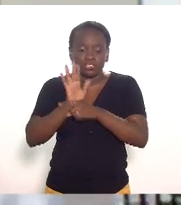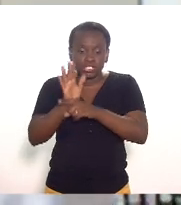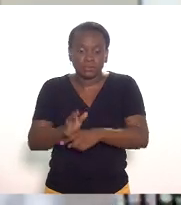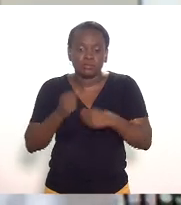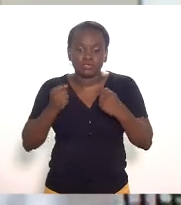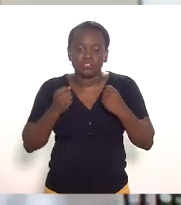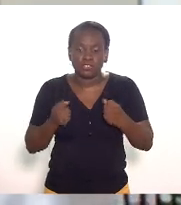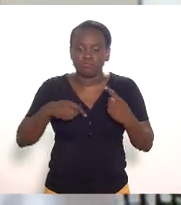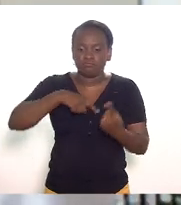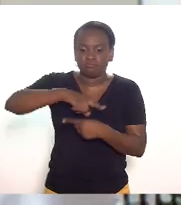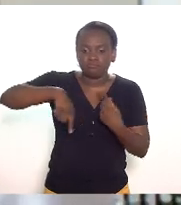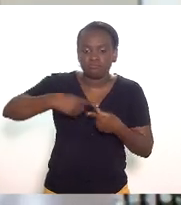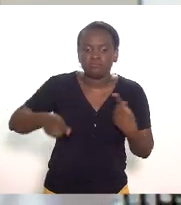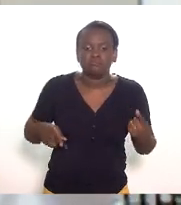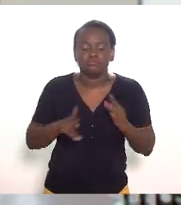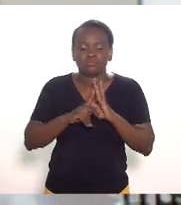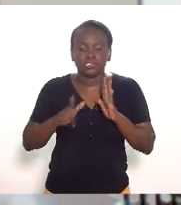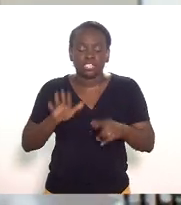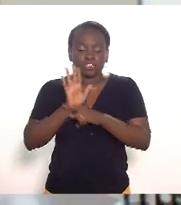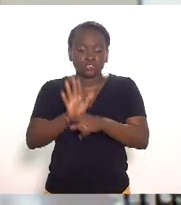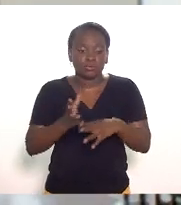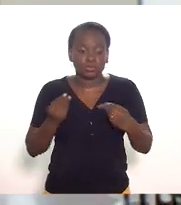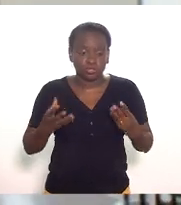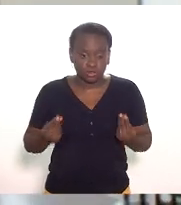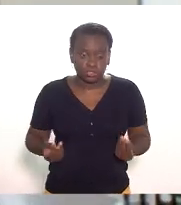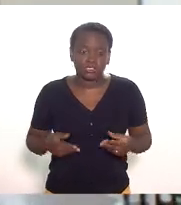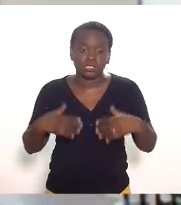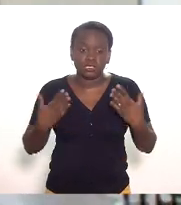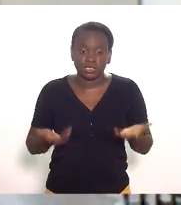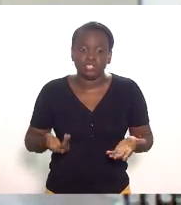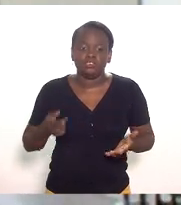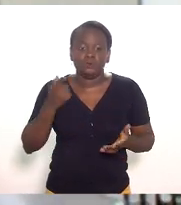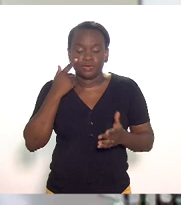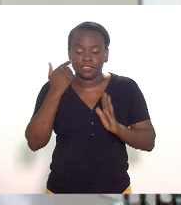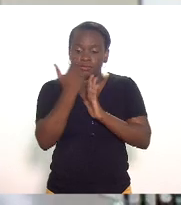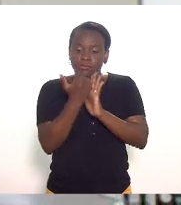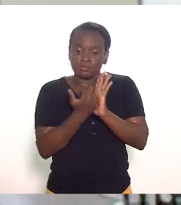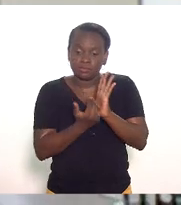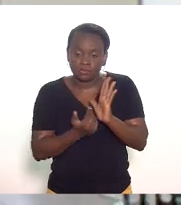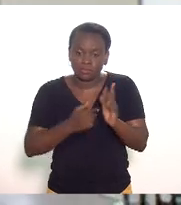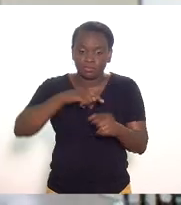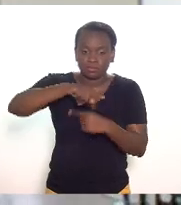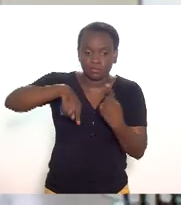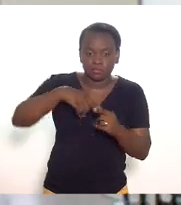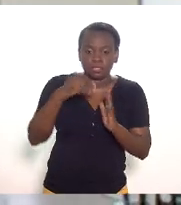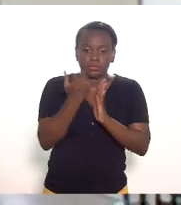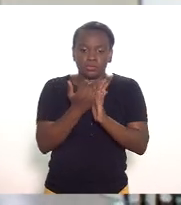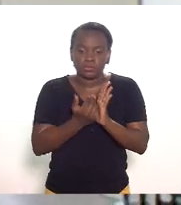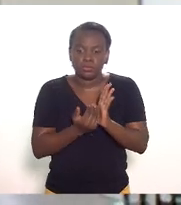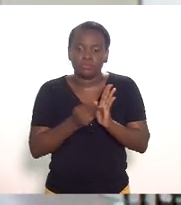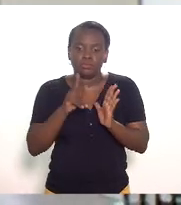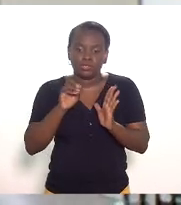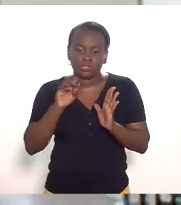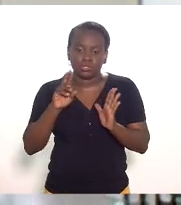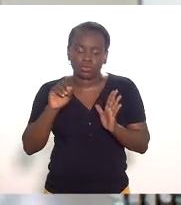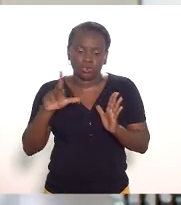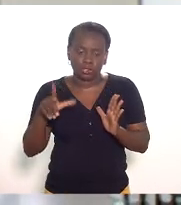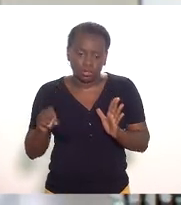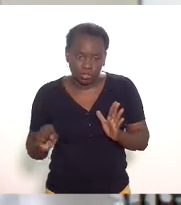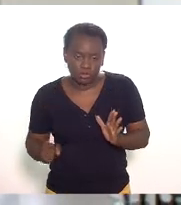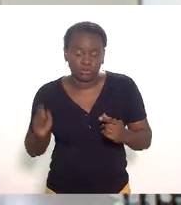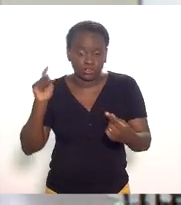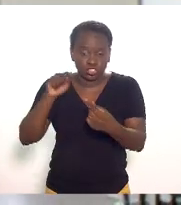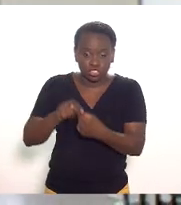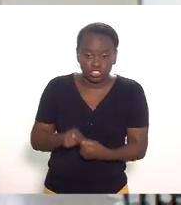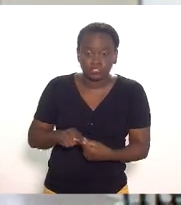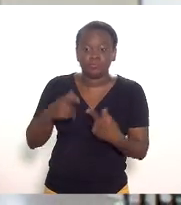relação. O projeto contribui muito, estabelecendo parâmetros para essa relação, protocolos, objetivos,